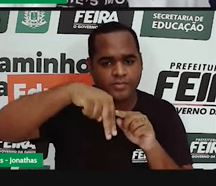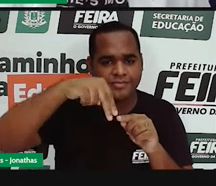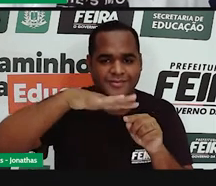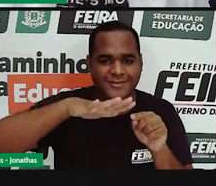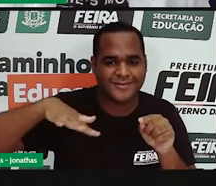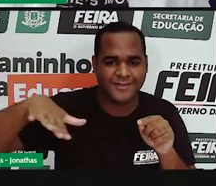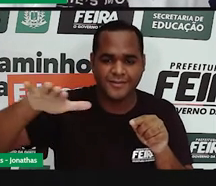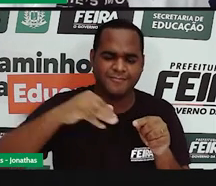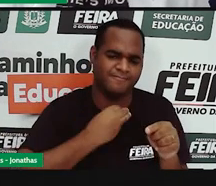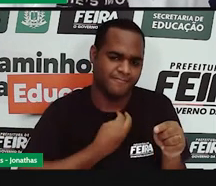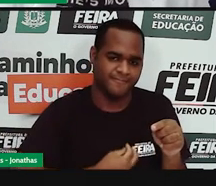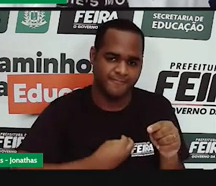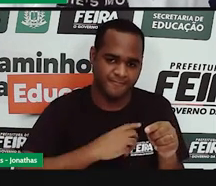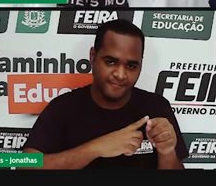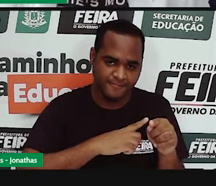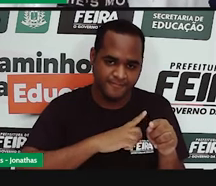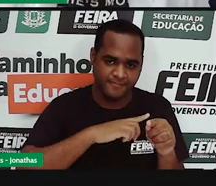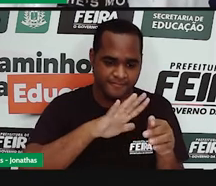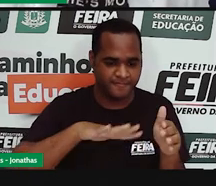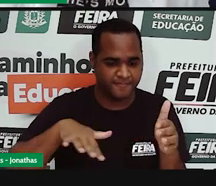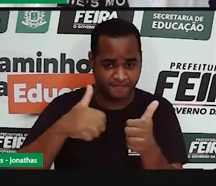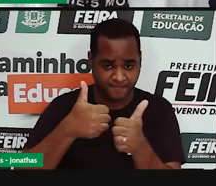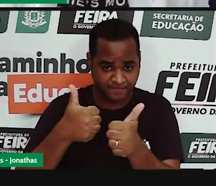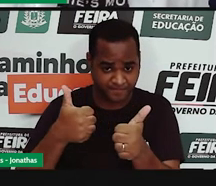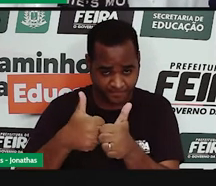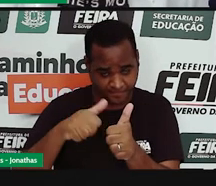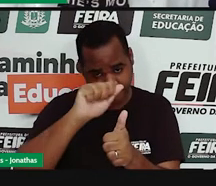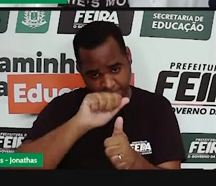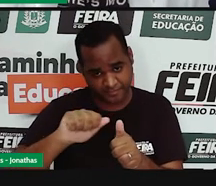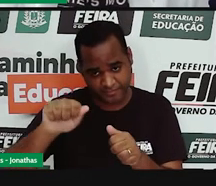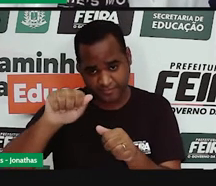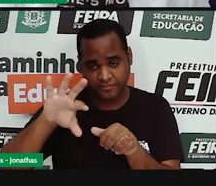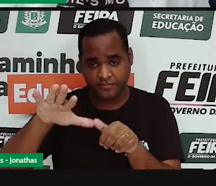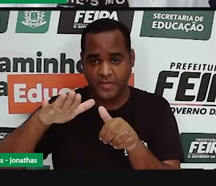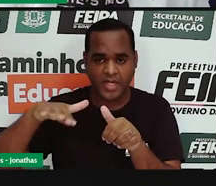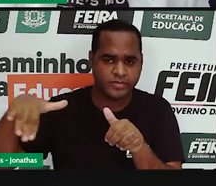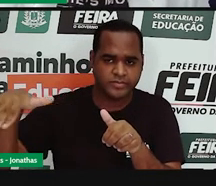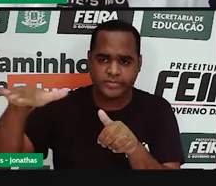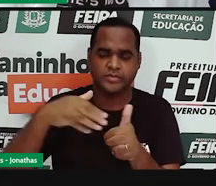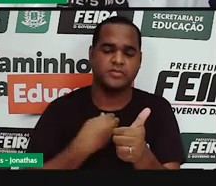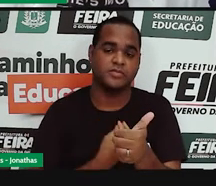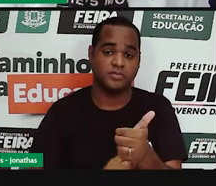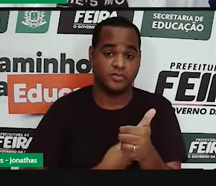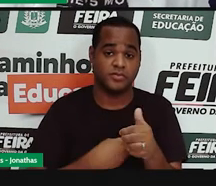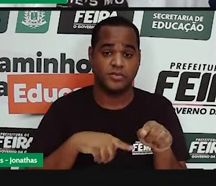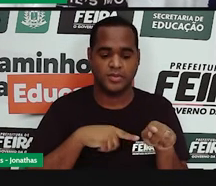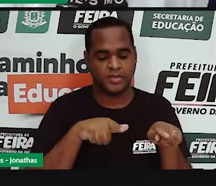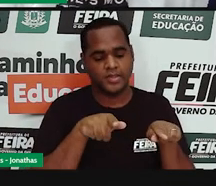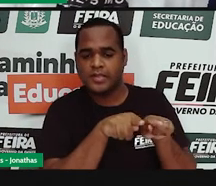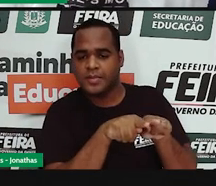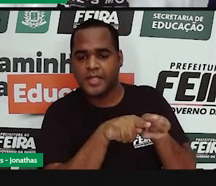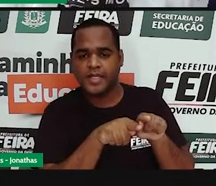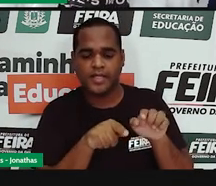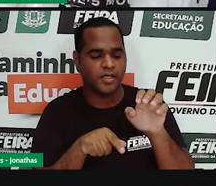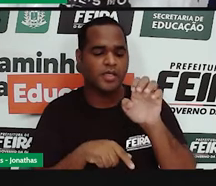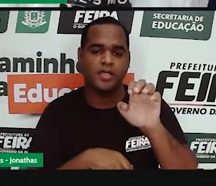África, essa região da Ásia, lá pelo Oriente Médio, e essa Europa,